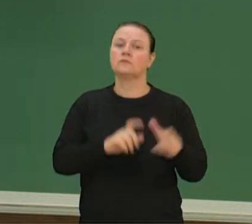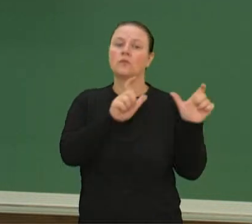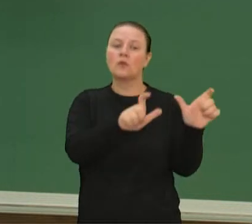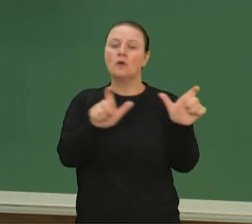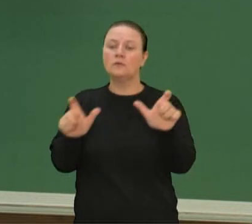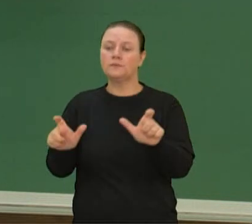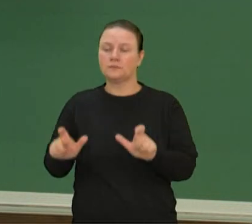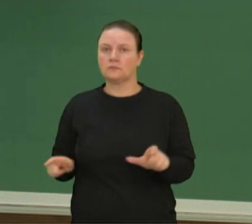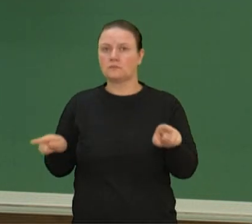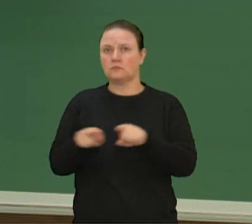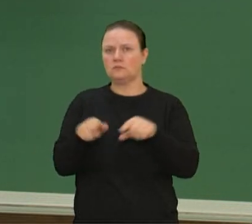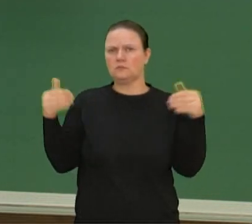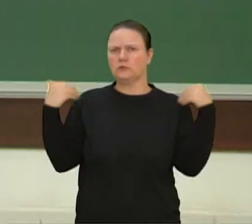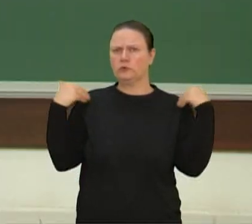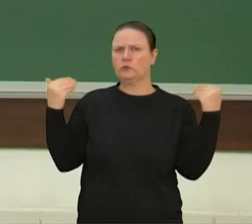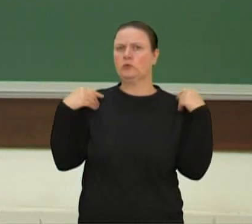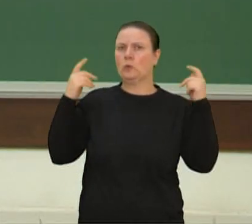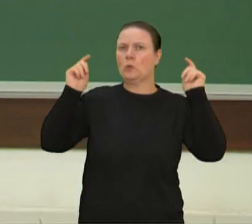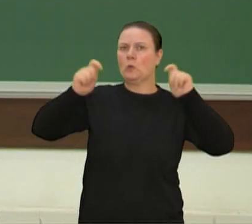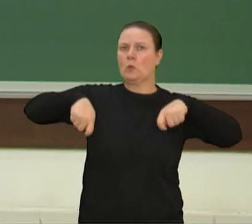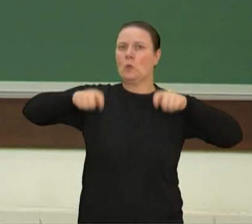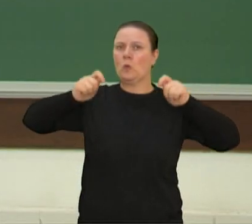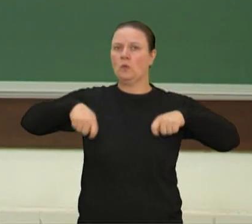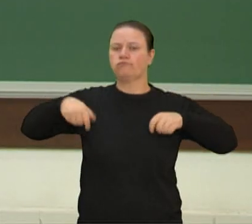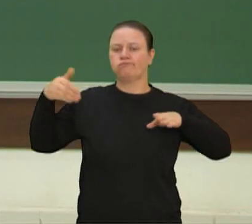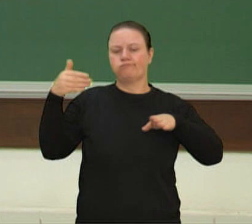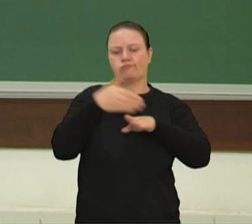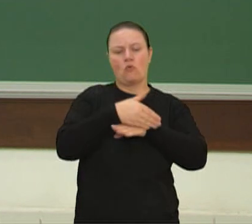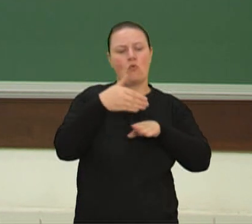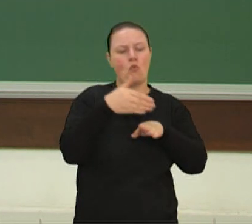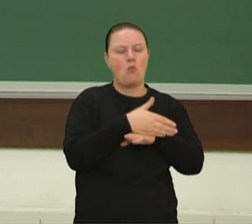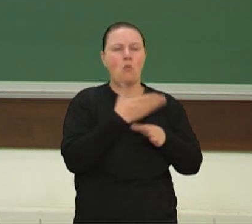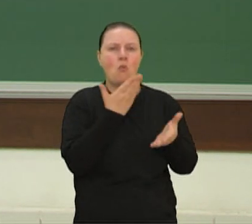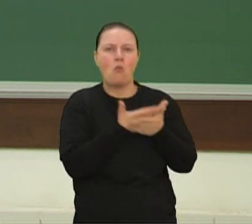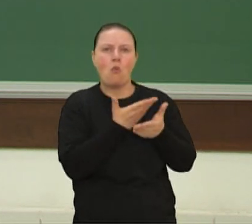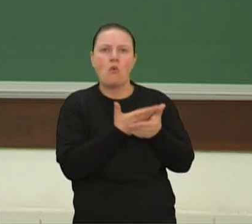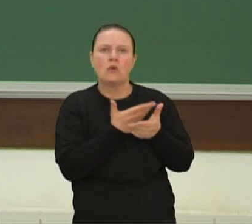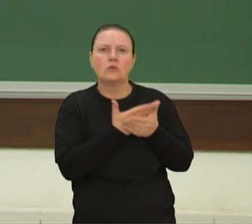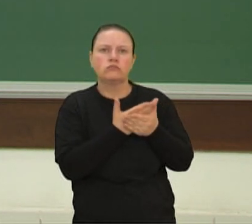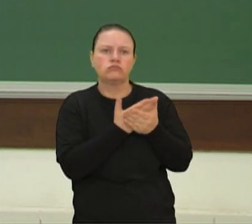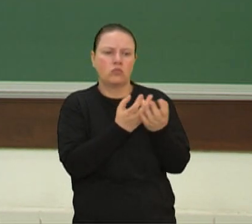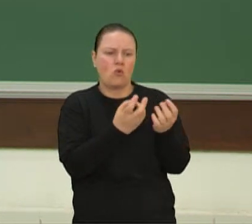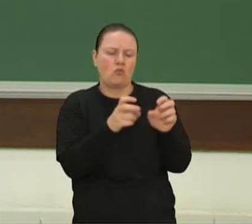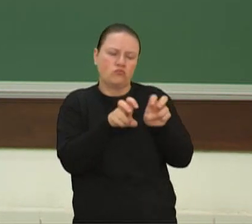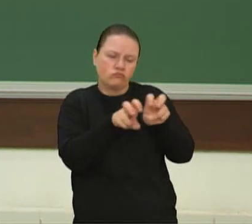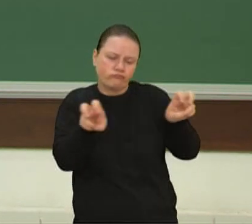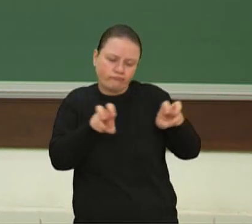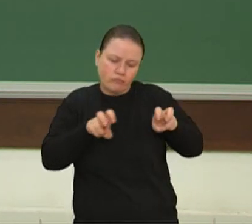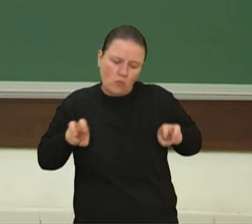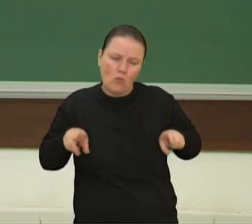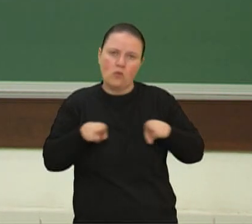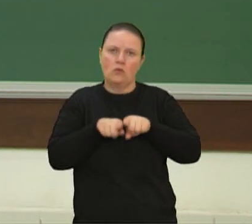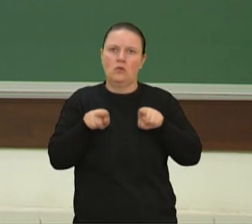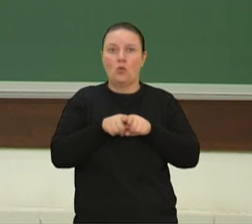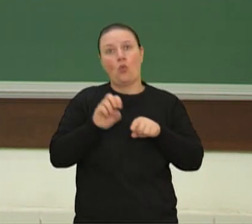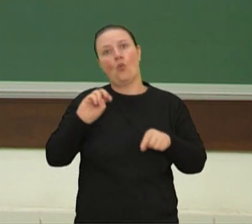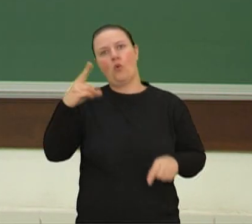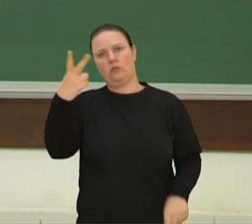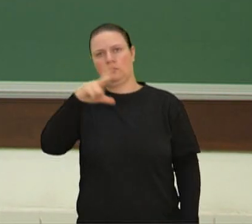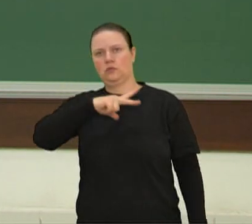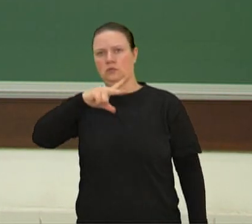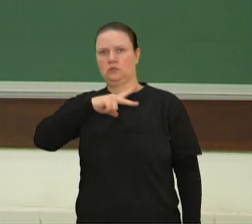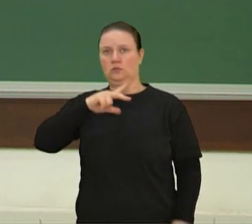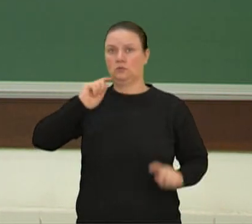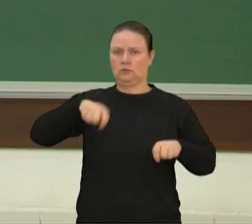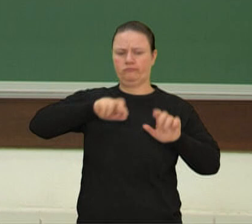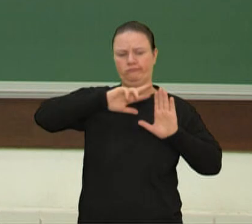academias, além disso, nós podemos participar de aulas em grupo ou aulas individualizadas. E aí existem diversas atividades